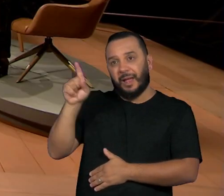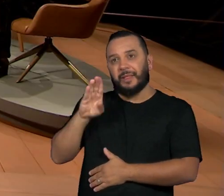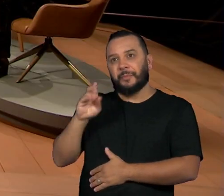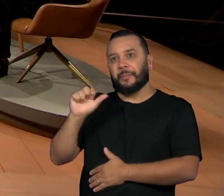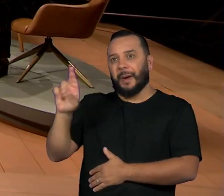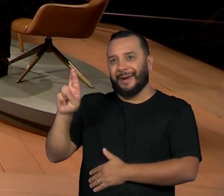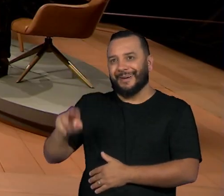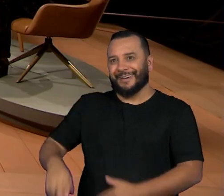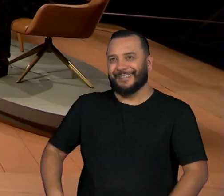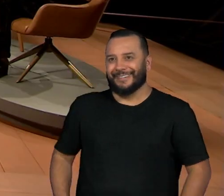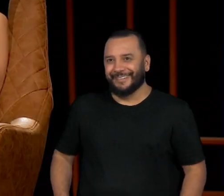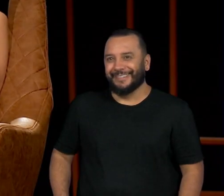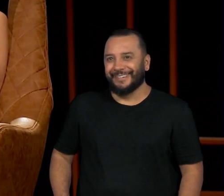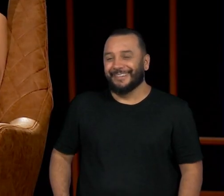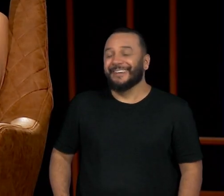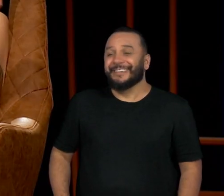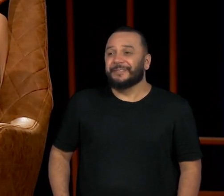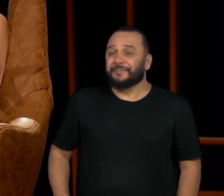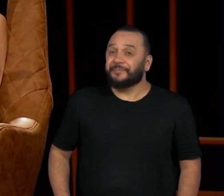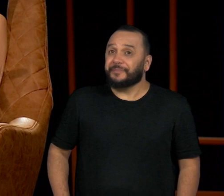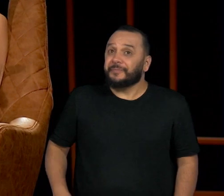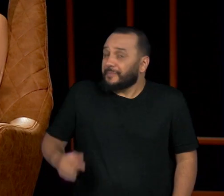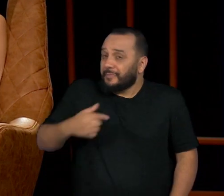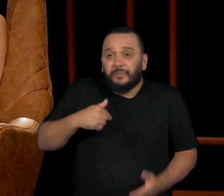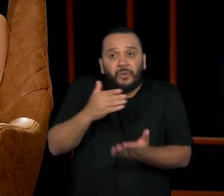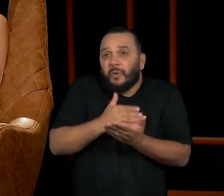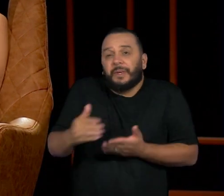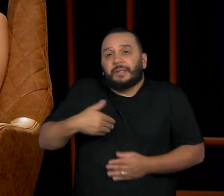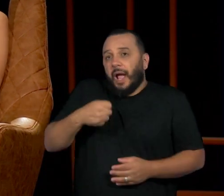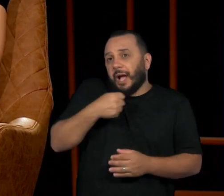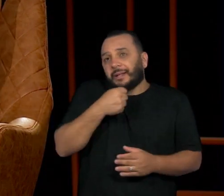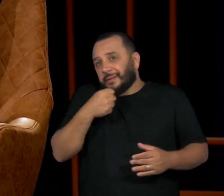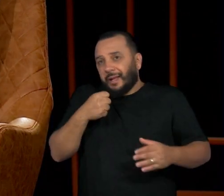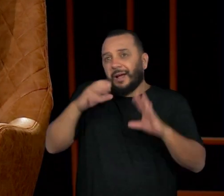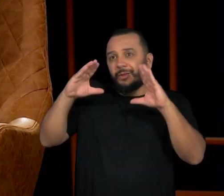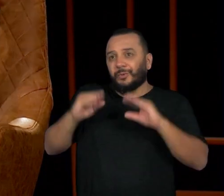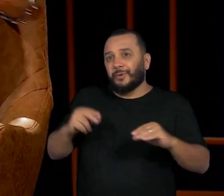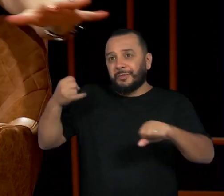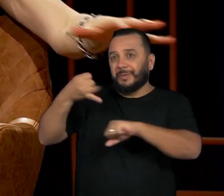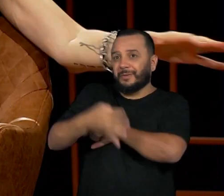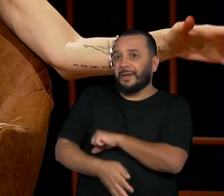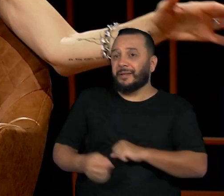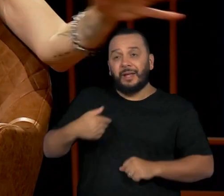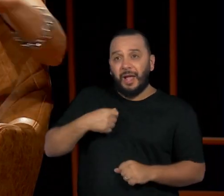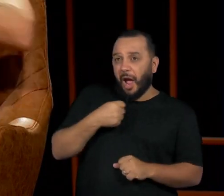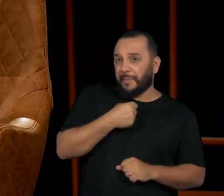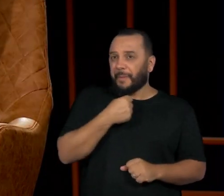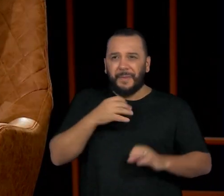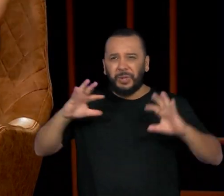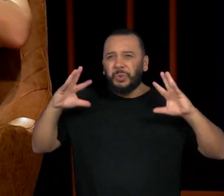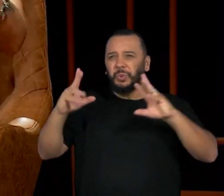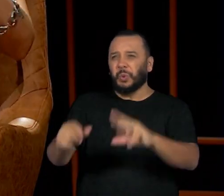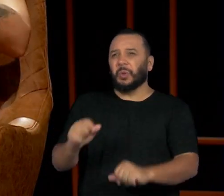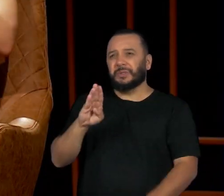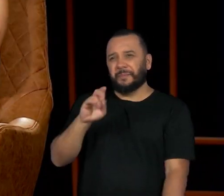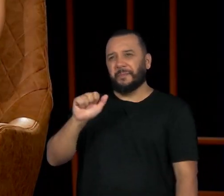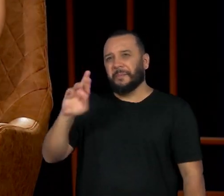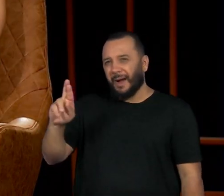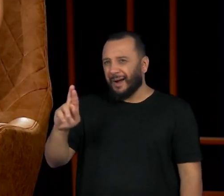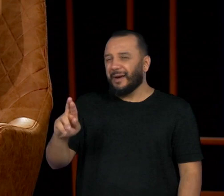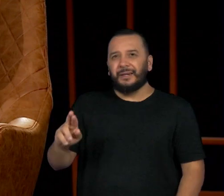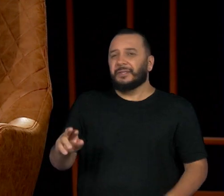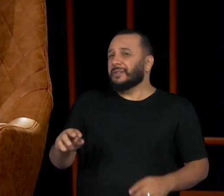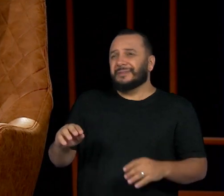nesse momento, eu viro uma cantora da noite paulistana e começo a cantar em todos os bares da cidade, absolutamente dos